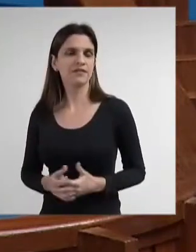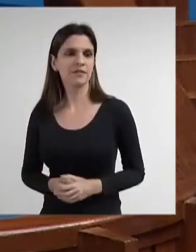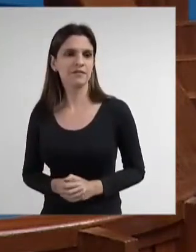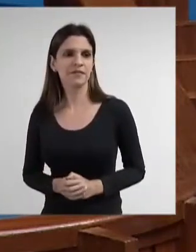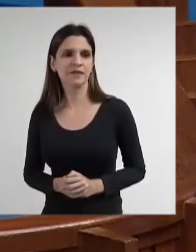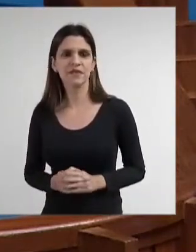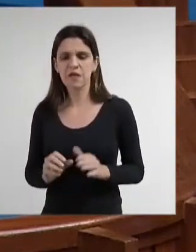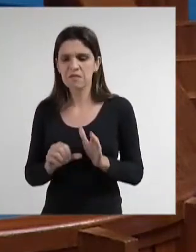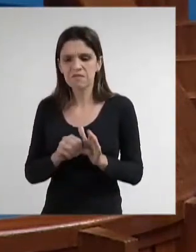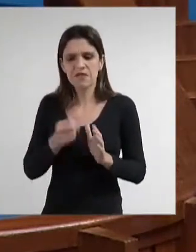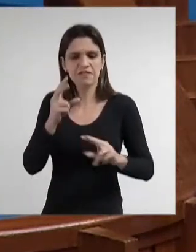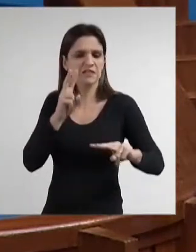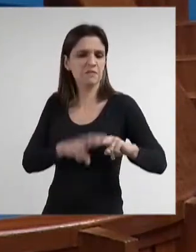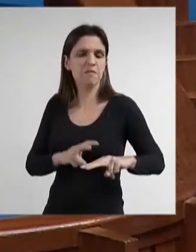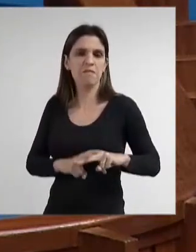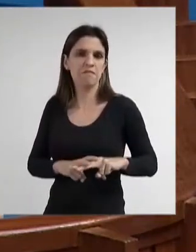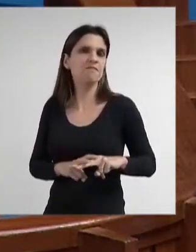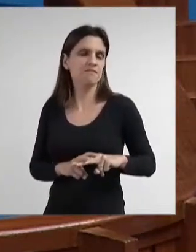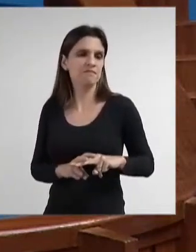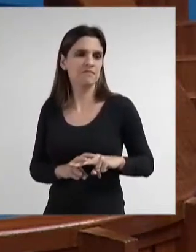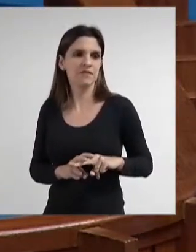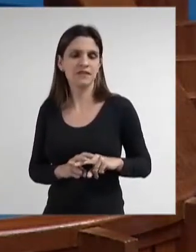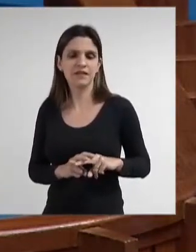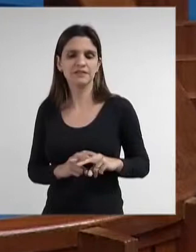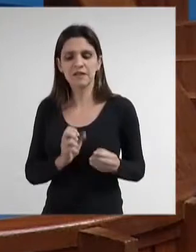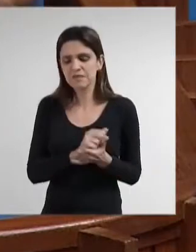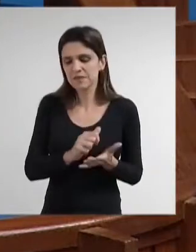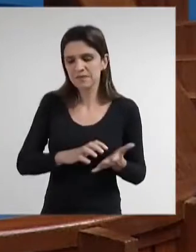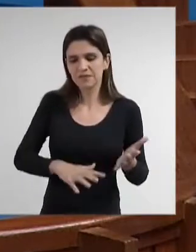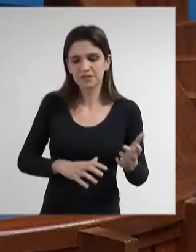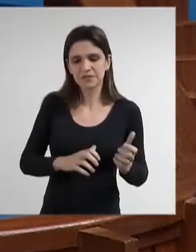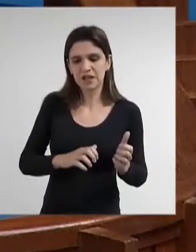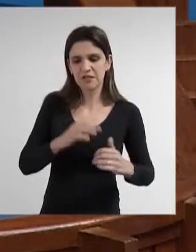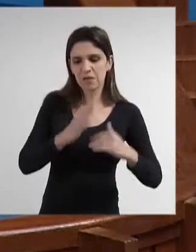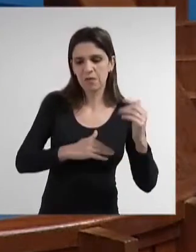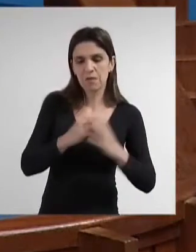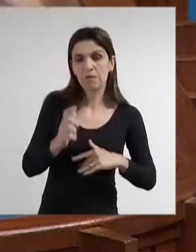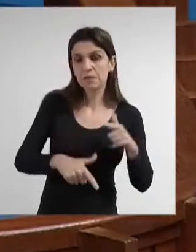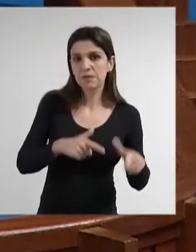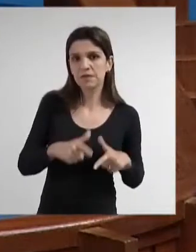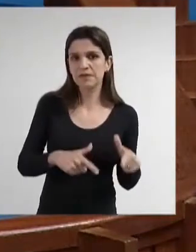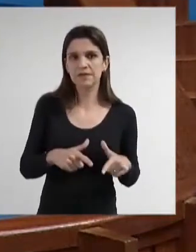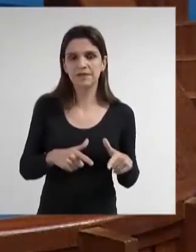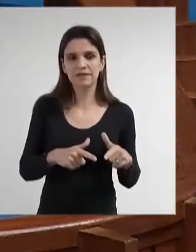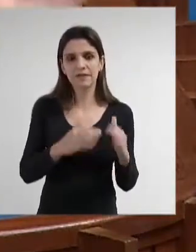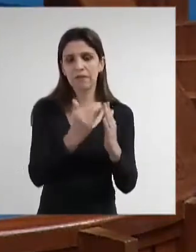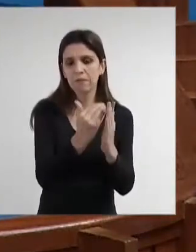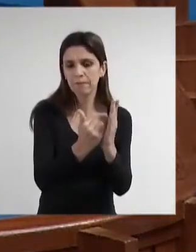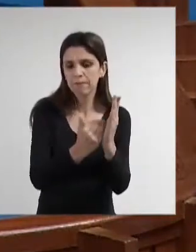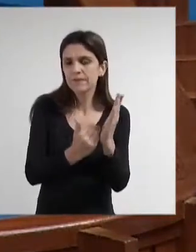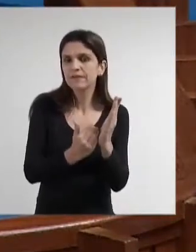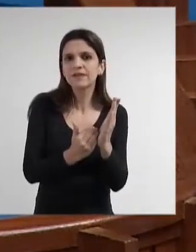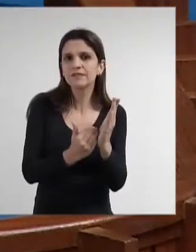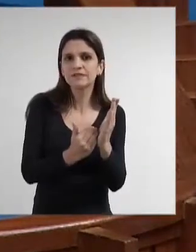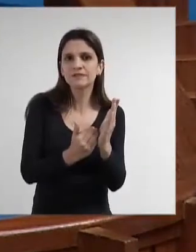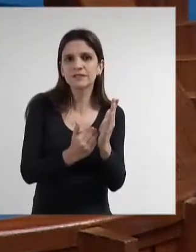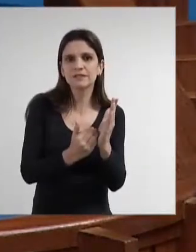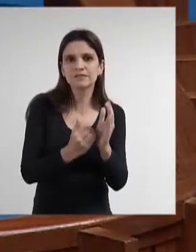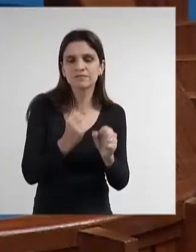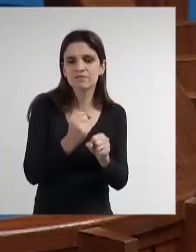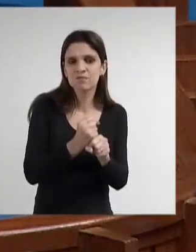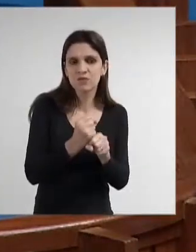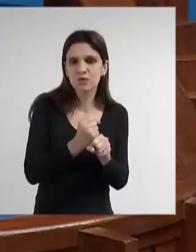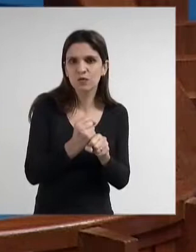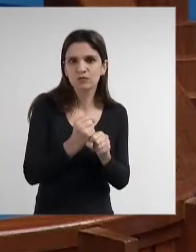alguma atividade profissional dentro da cadeia, venha amenizar sua pena, e um estímulo para que ele possa